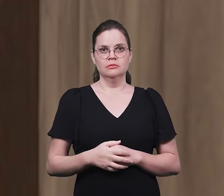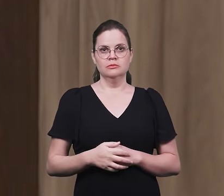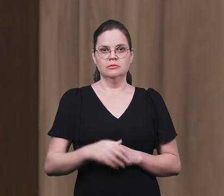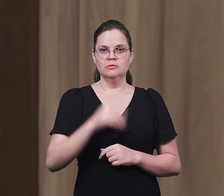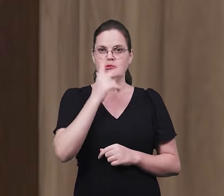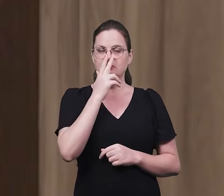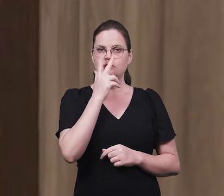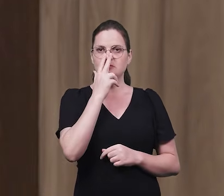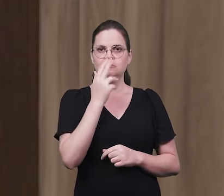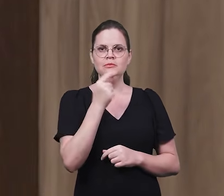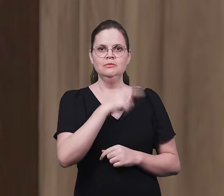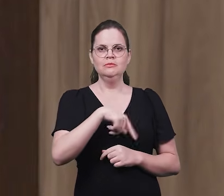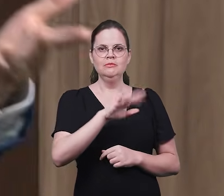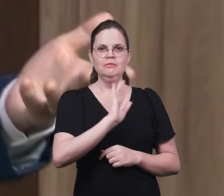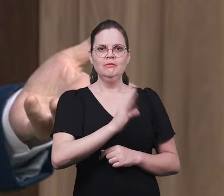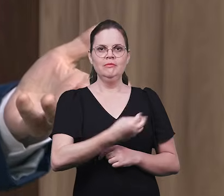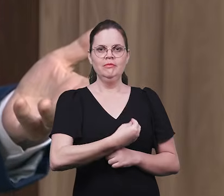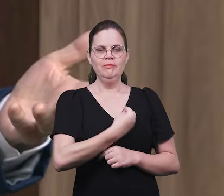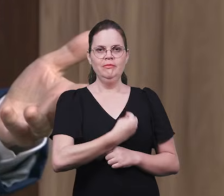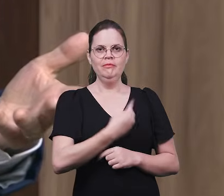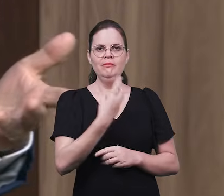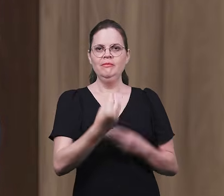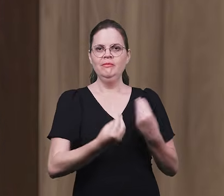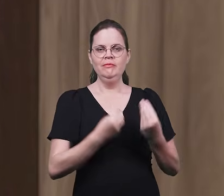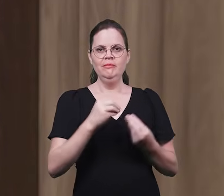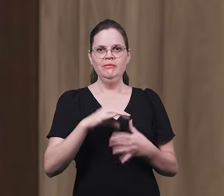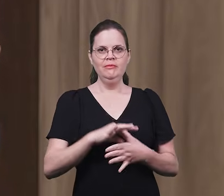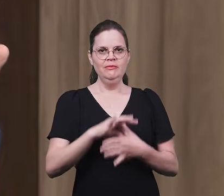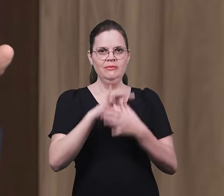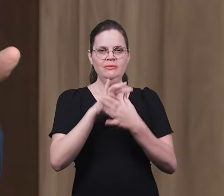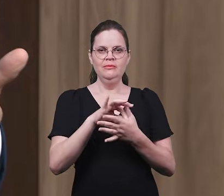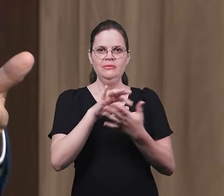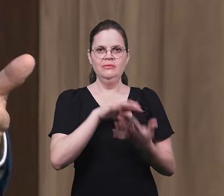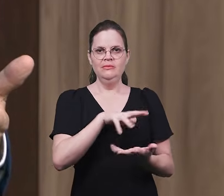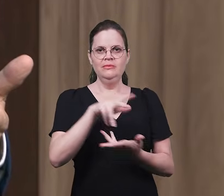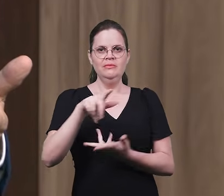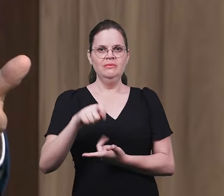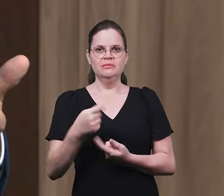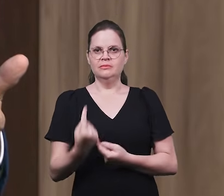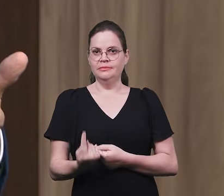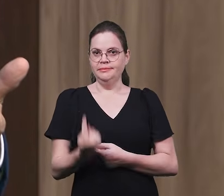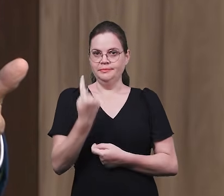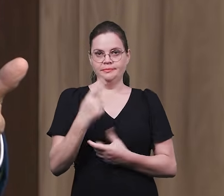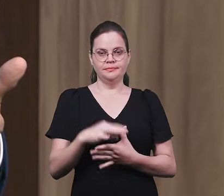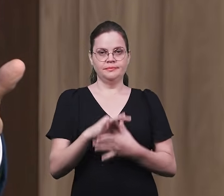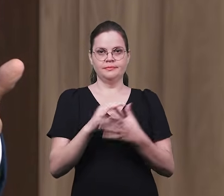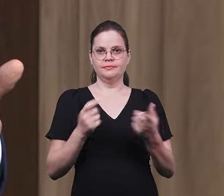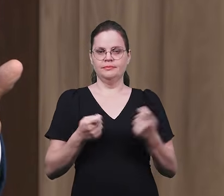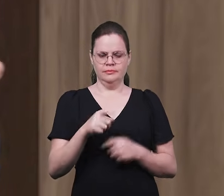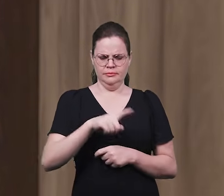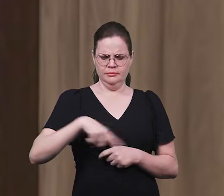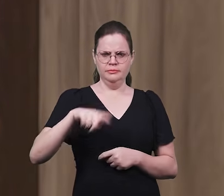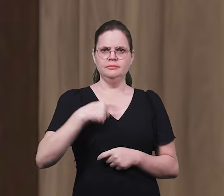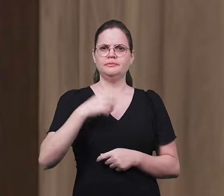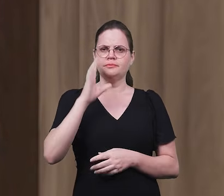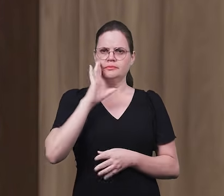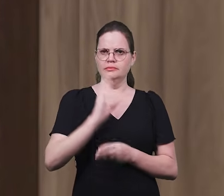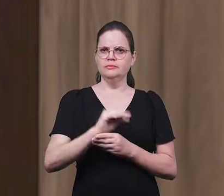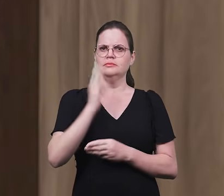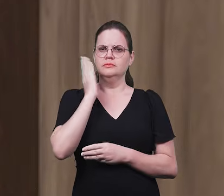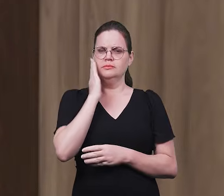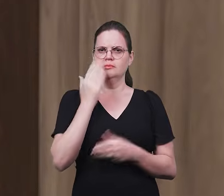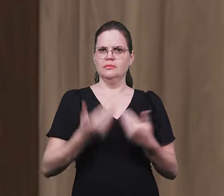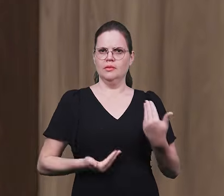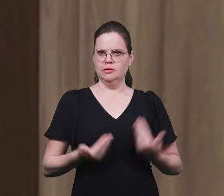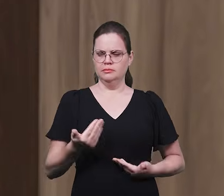Comparativamente, é como se estivessem vivendo já o governo mundial e souberam lidar muito bem como servos